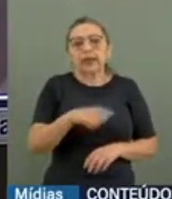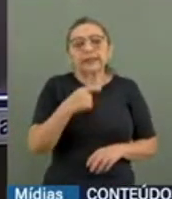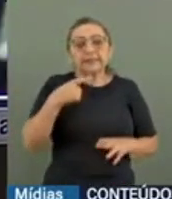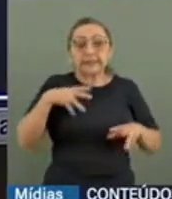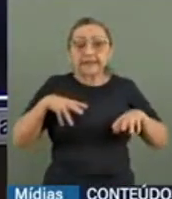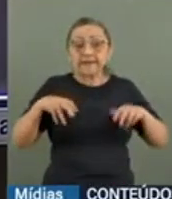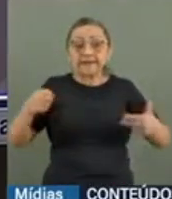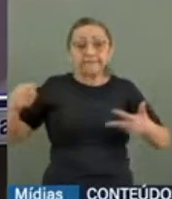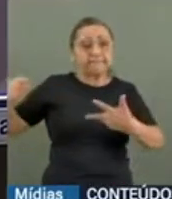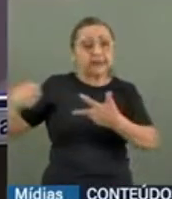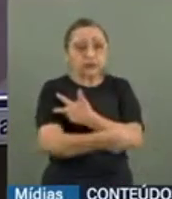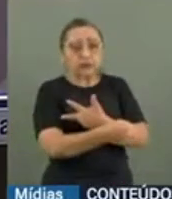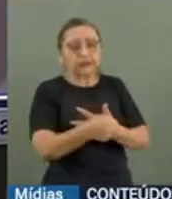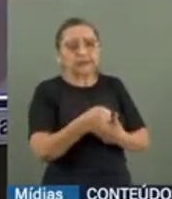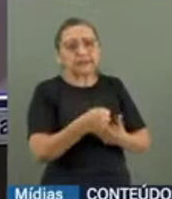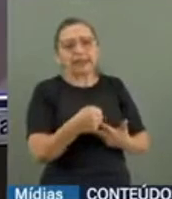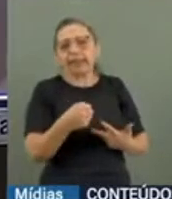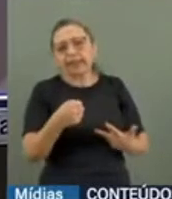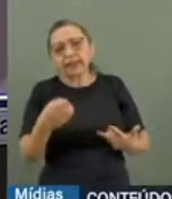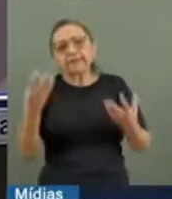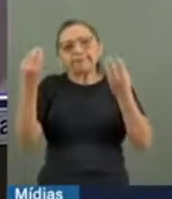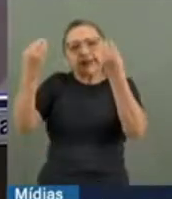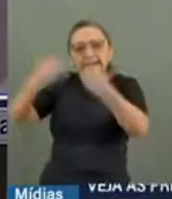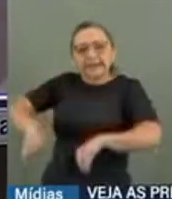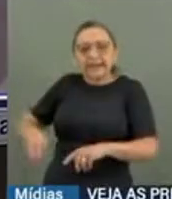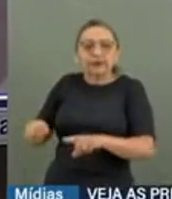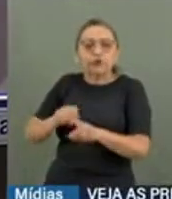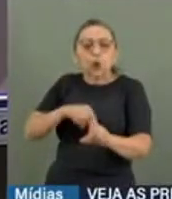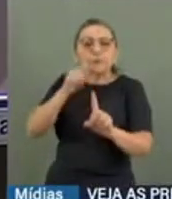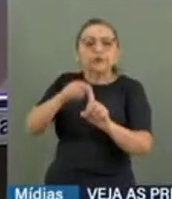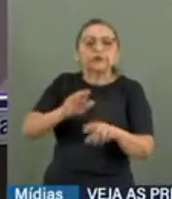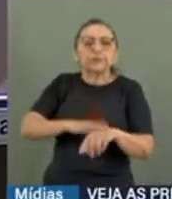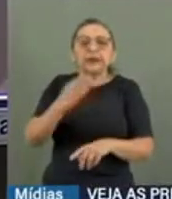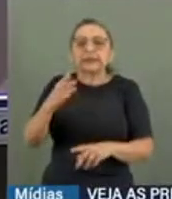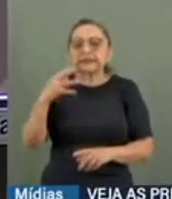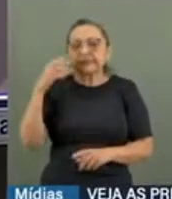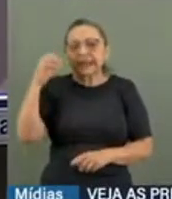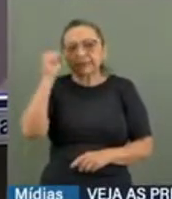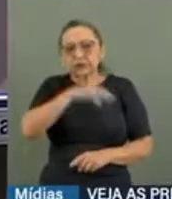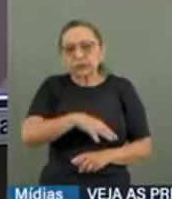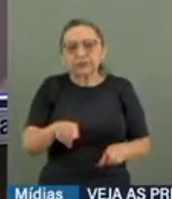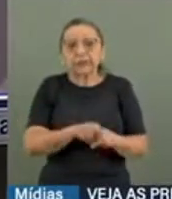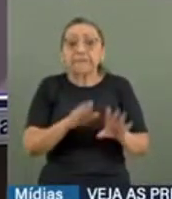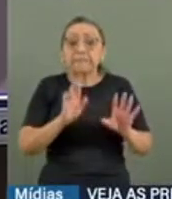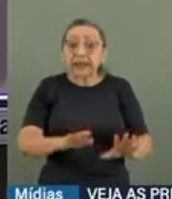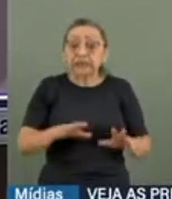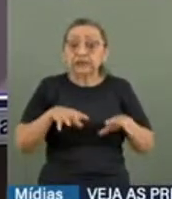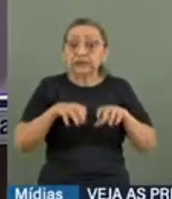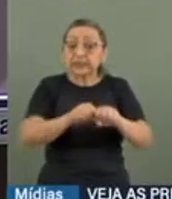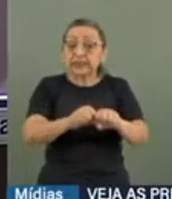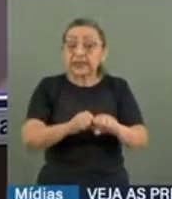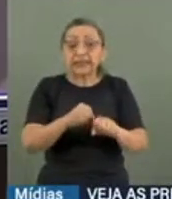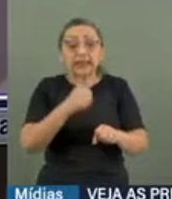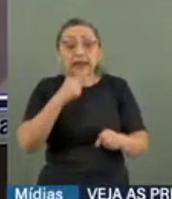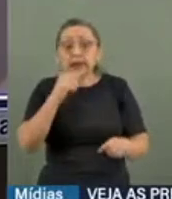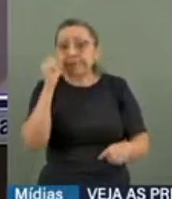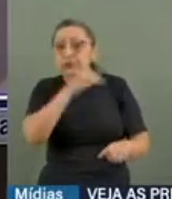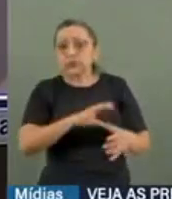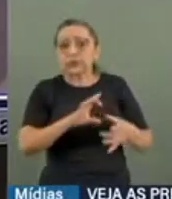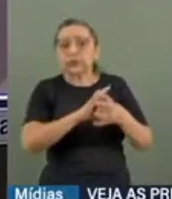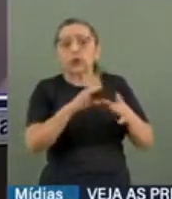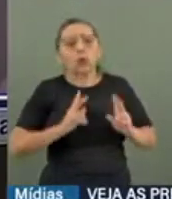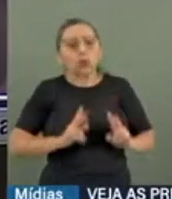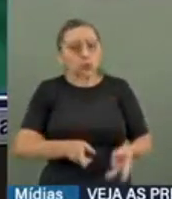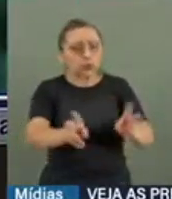invasões do dia 8 de janeiro fracassaram em seus objetivos mais escuros, mas os ataques à democracia continuam.